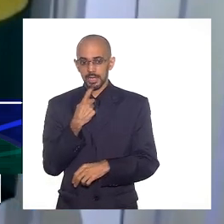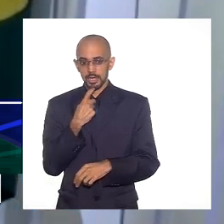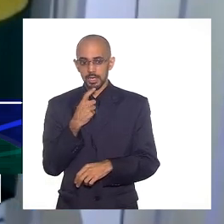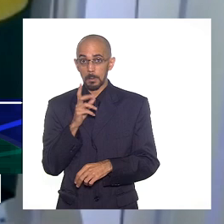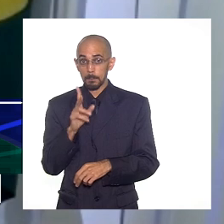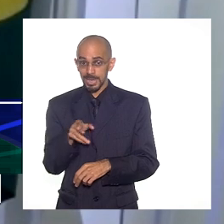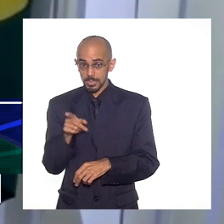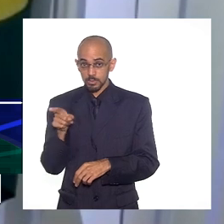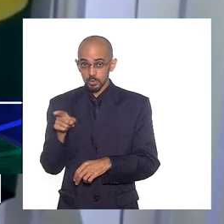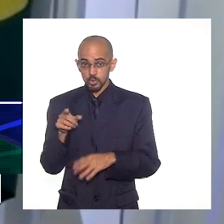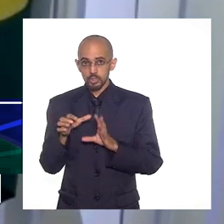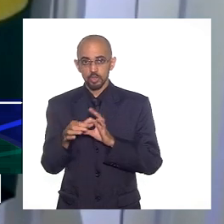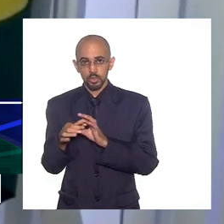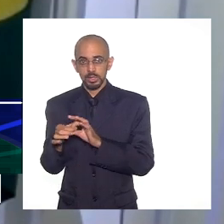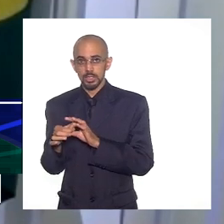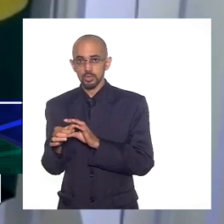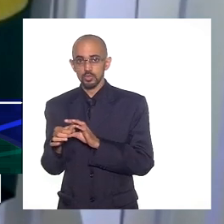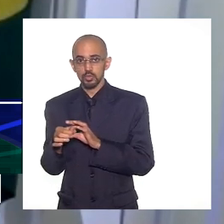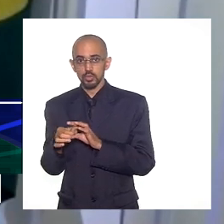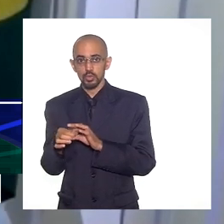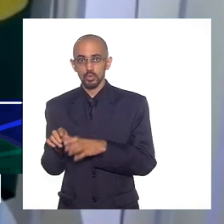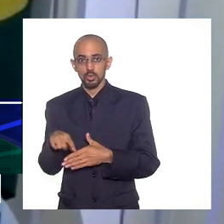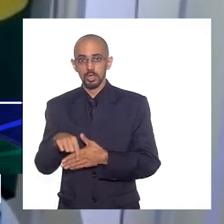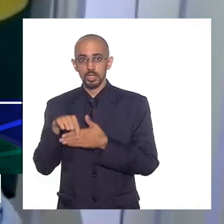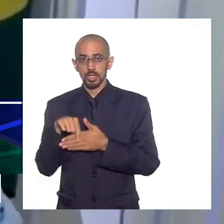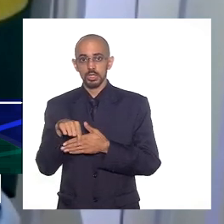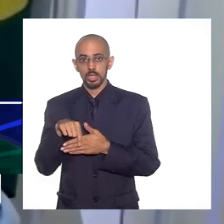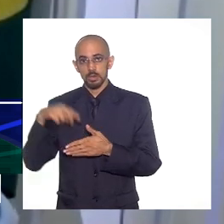assim, as autoridades municipais